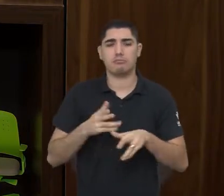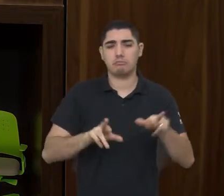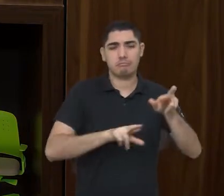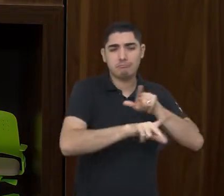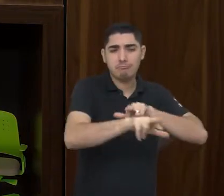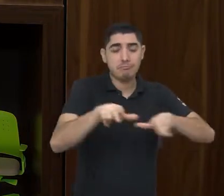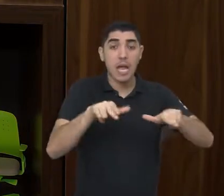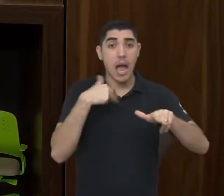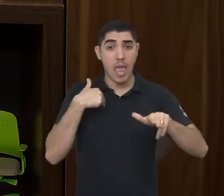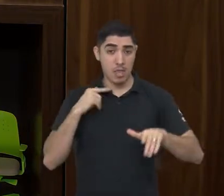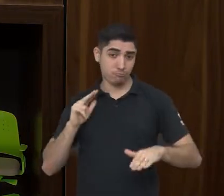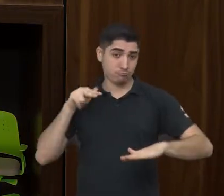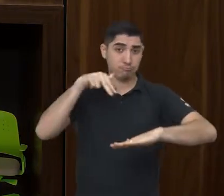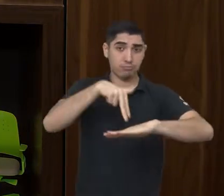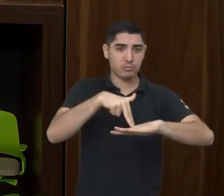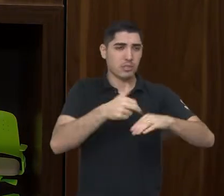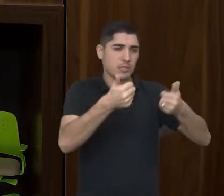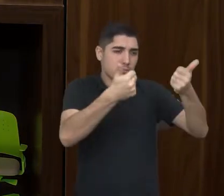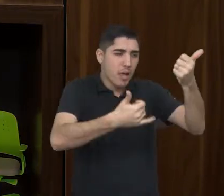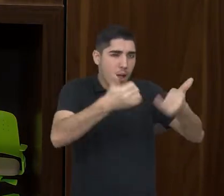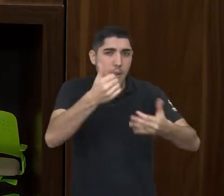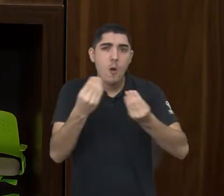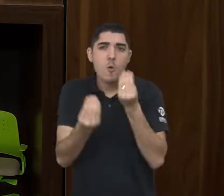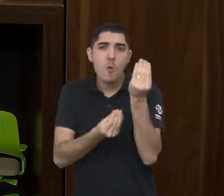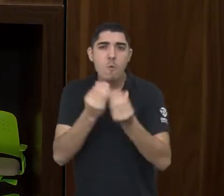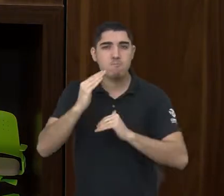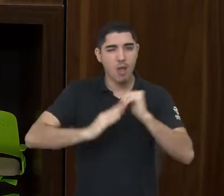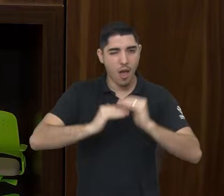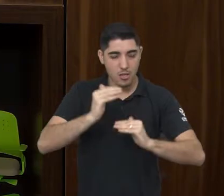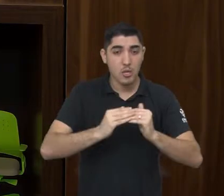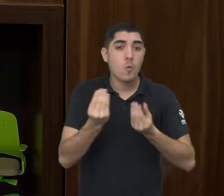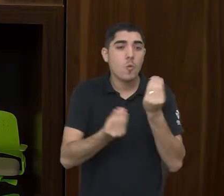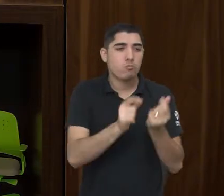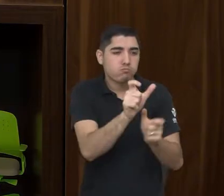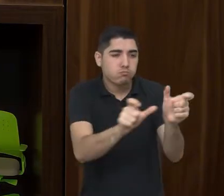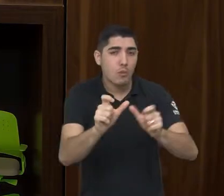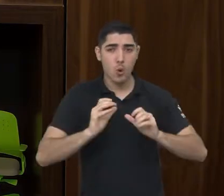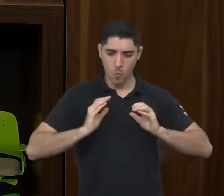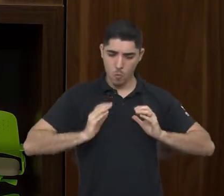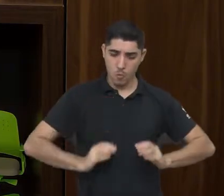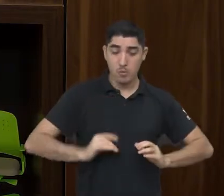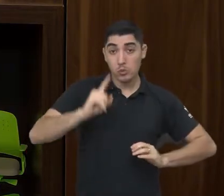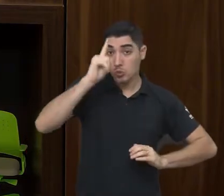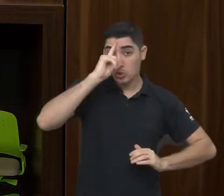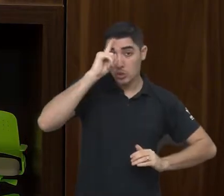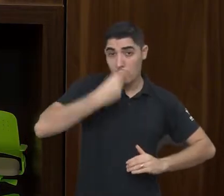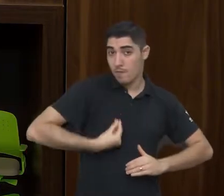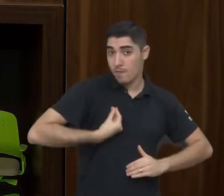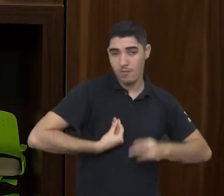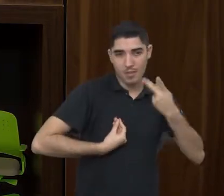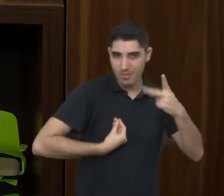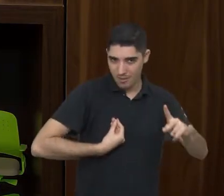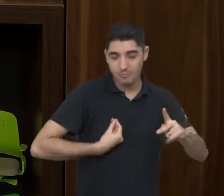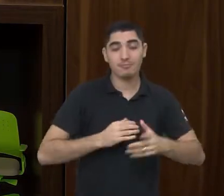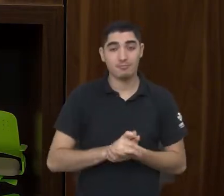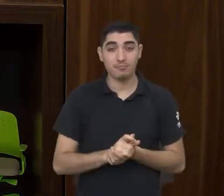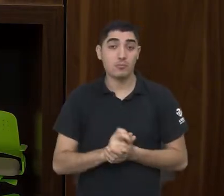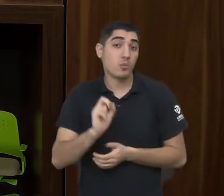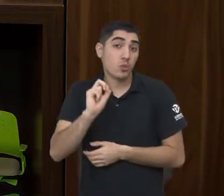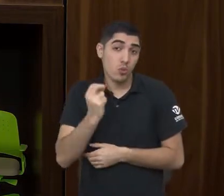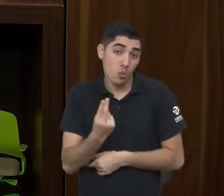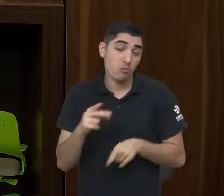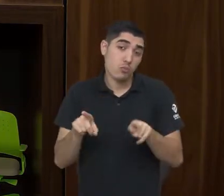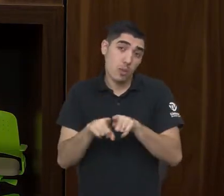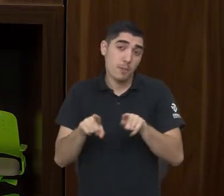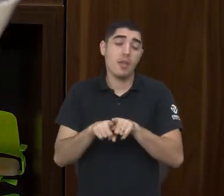todo um conceito e a prática disso, como é que a gente trabalha com esses comportamentos humanos no dia a dia. Ou eu